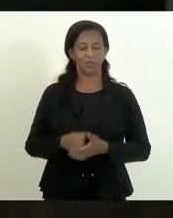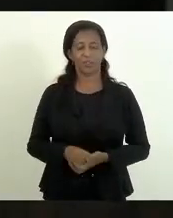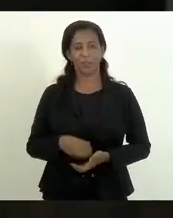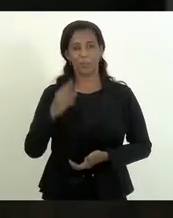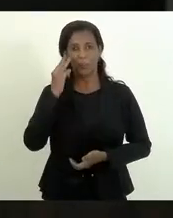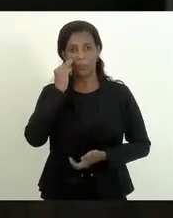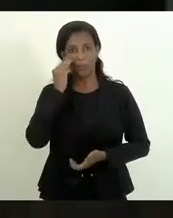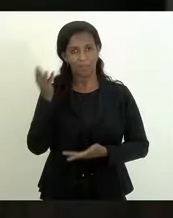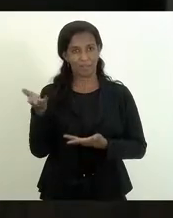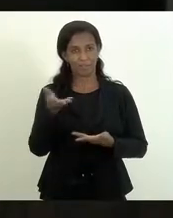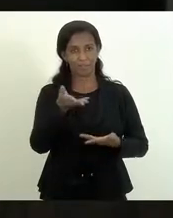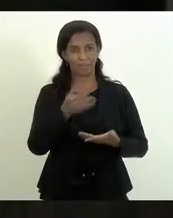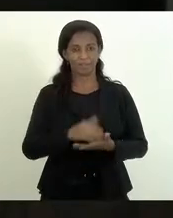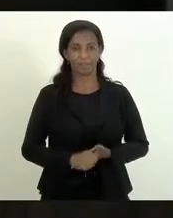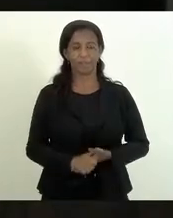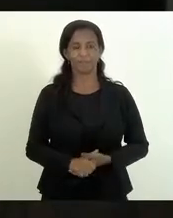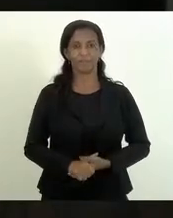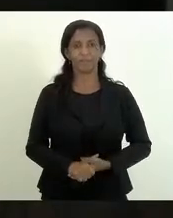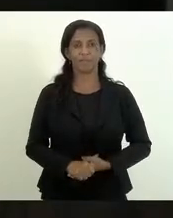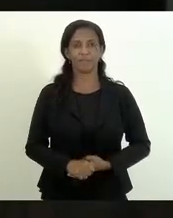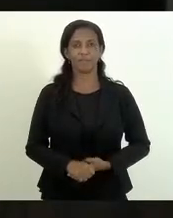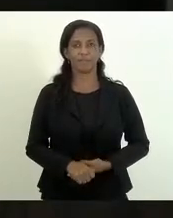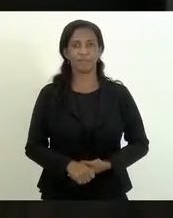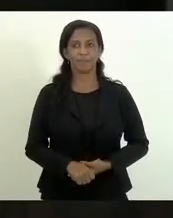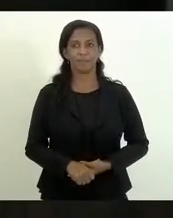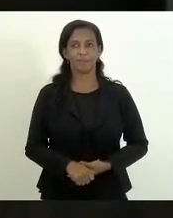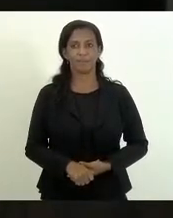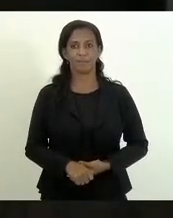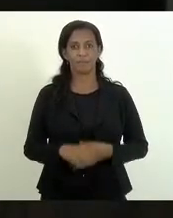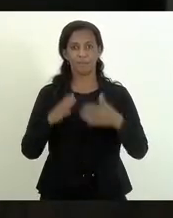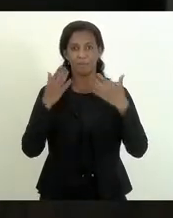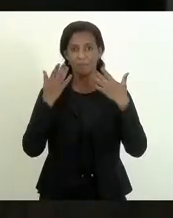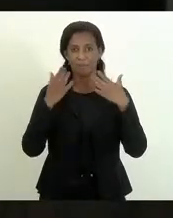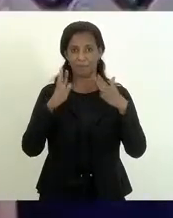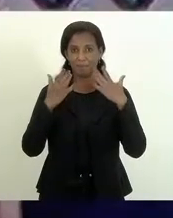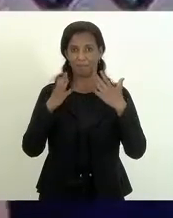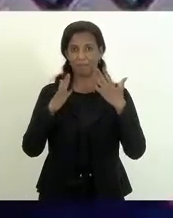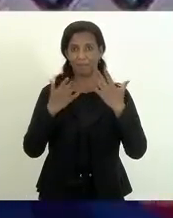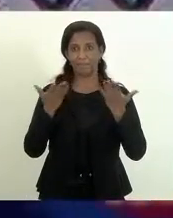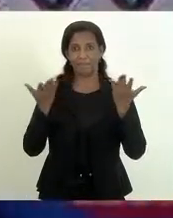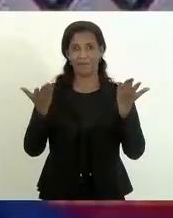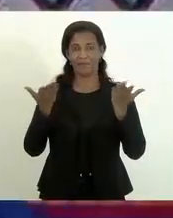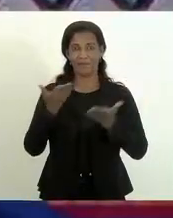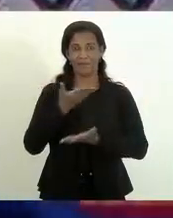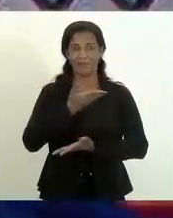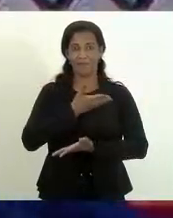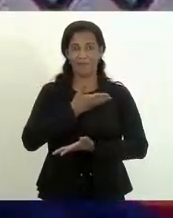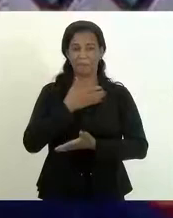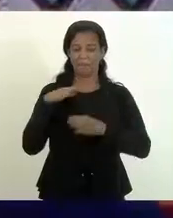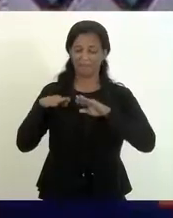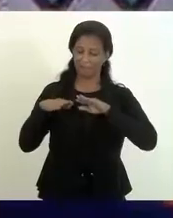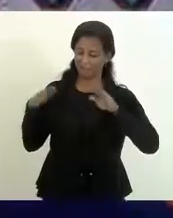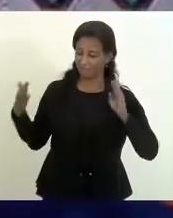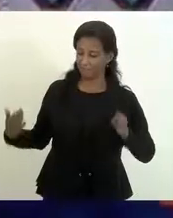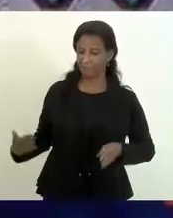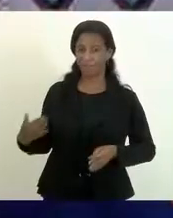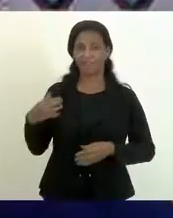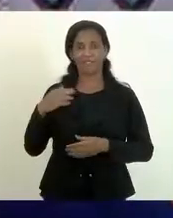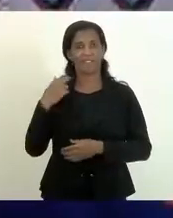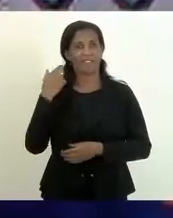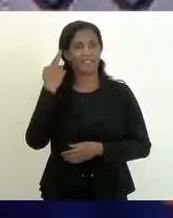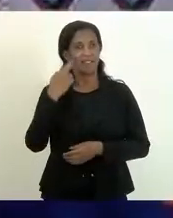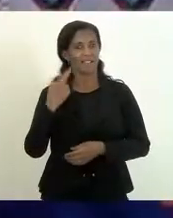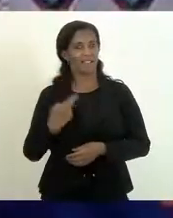favor. Obrigada, presidente. Parabenizando aqui a nossa colega de bancada, Renata Souza,